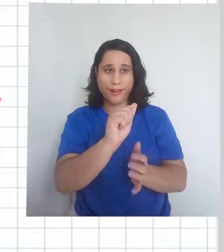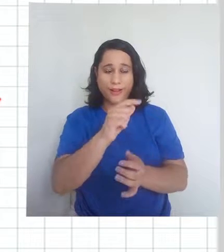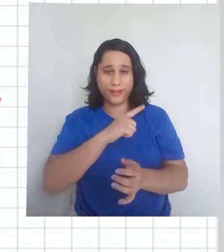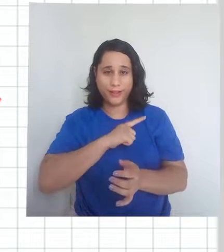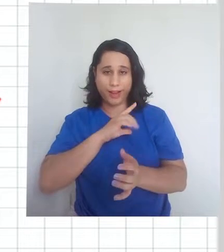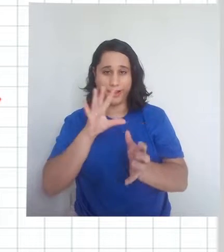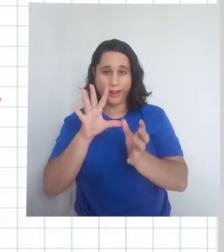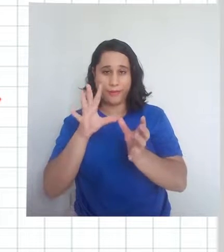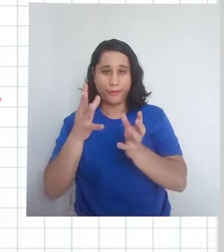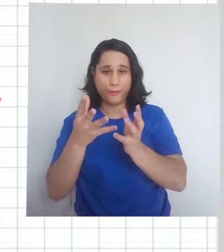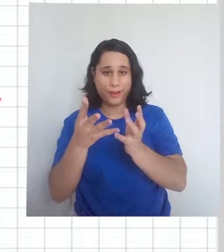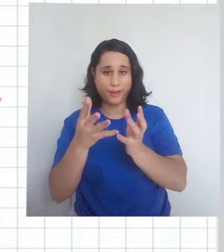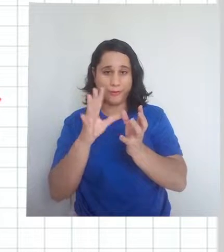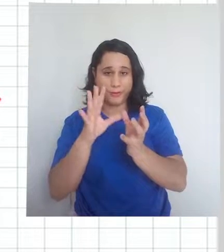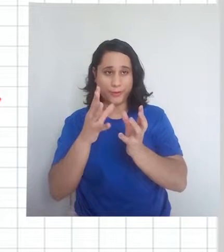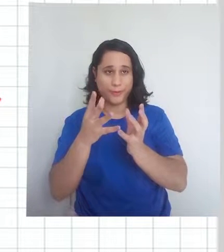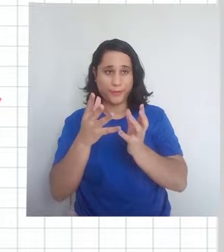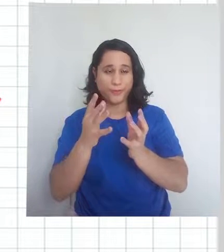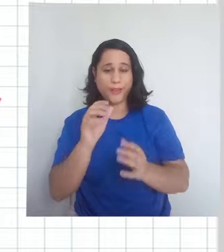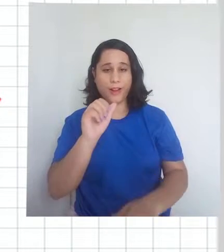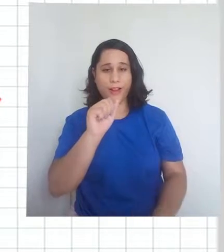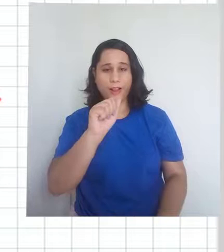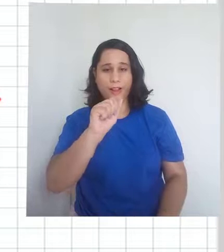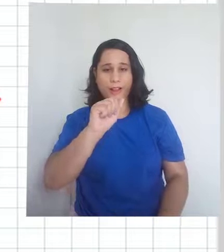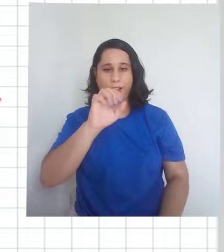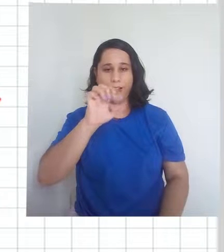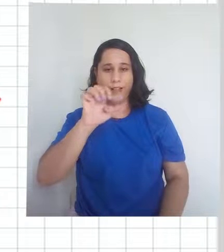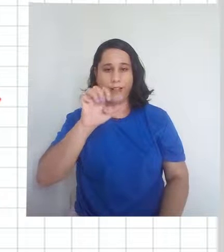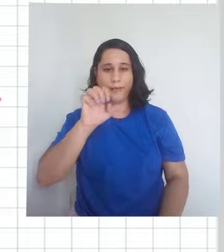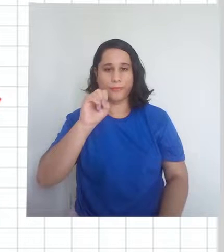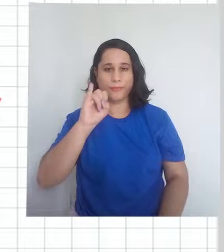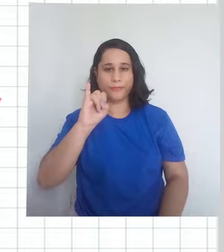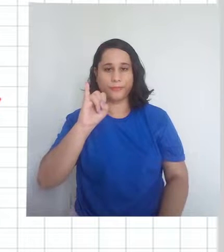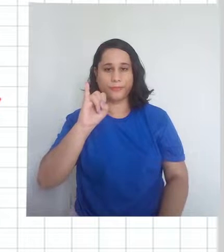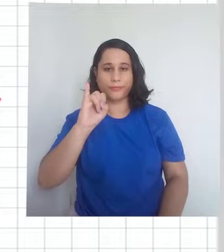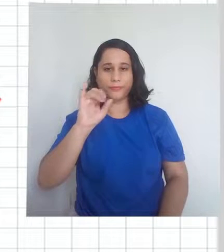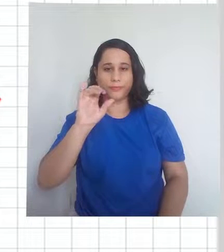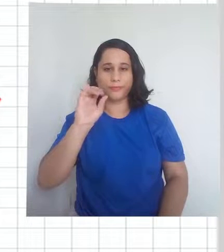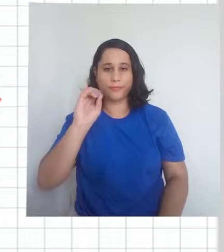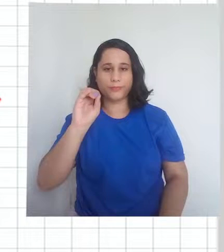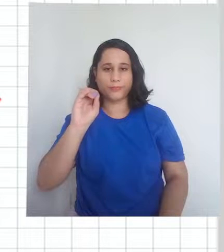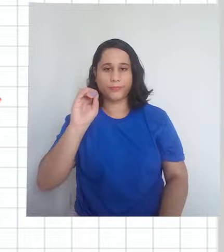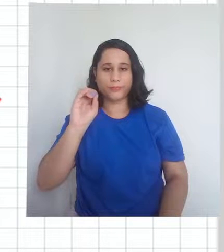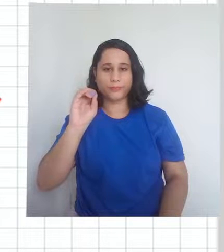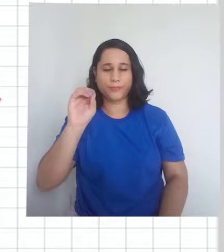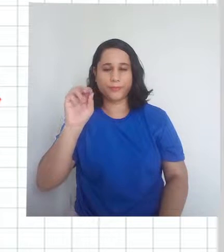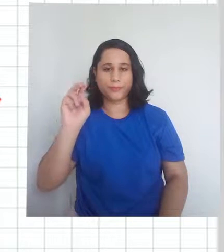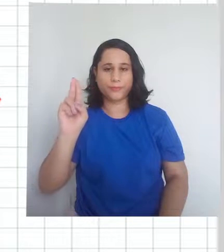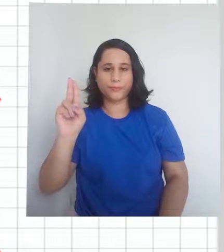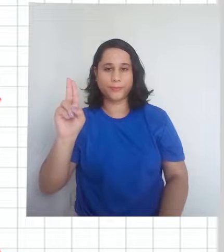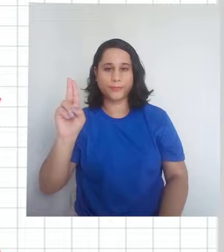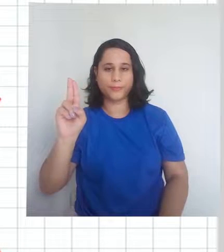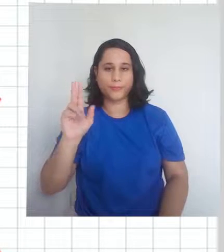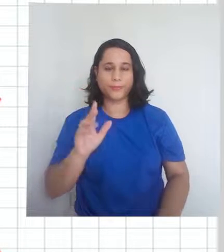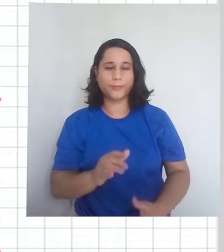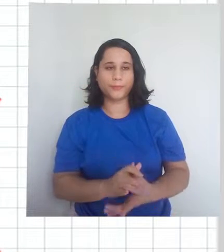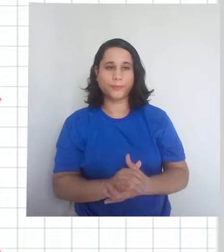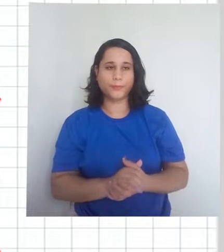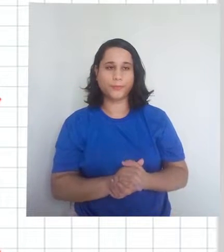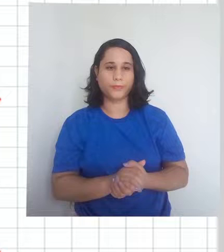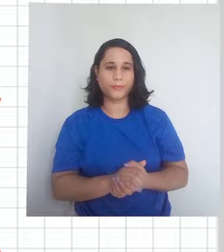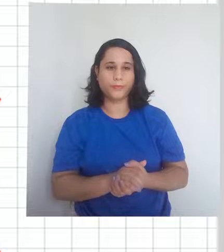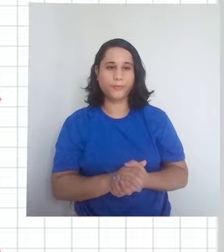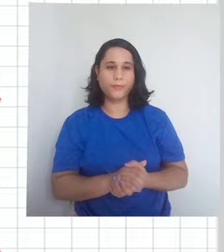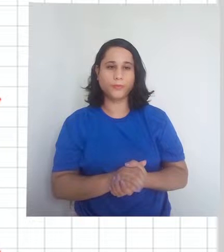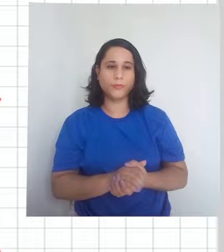das vogais do nosso alfabeto? Quem são elas? A, E, I, O e